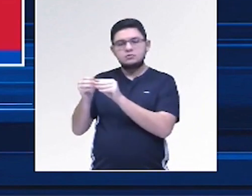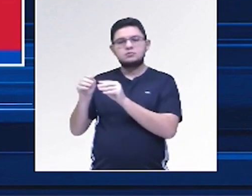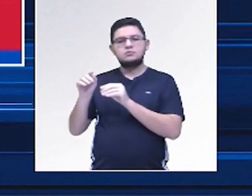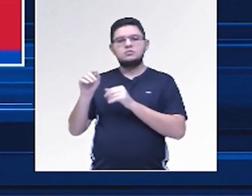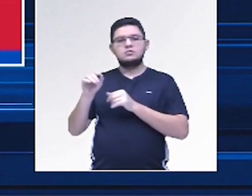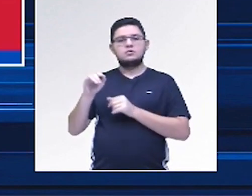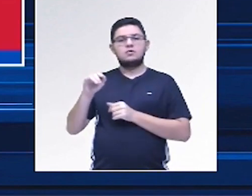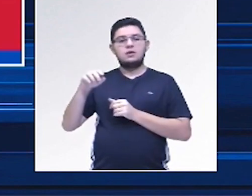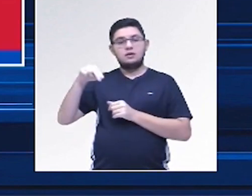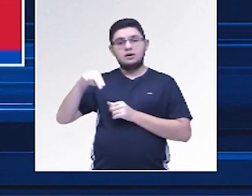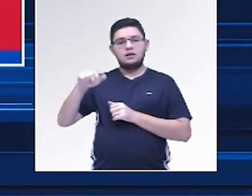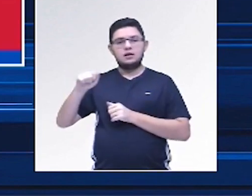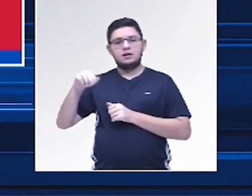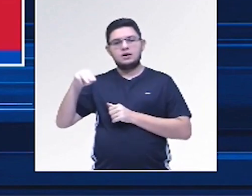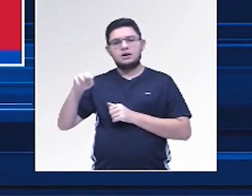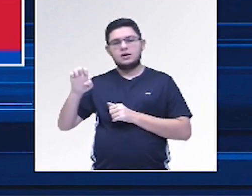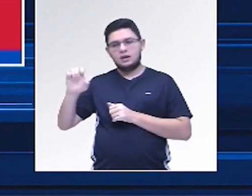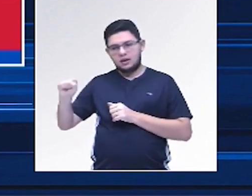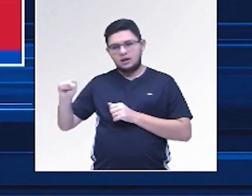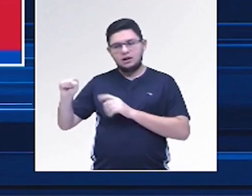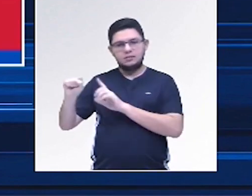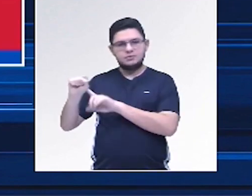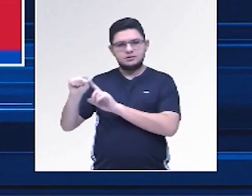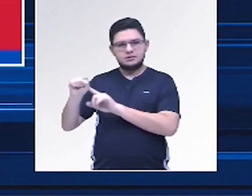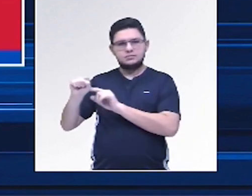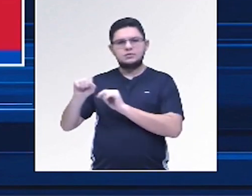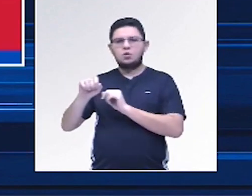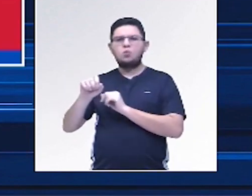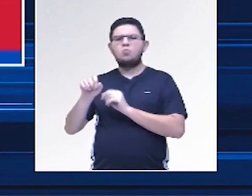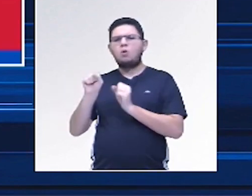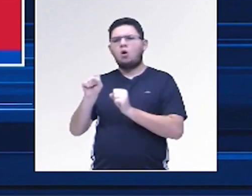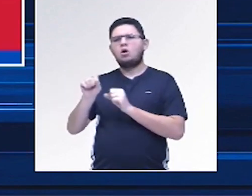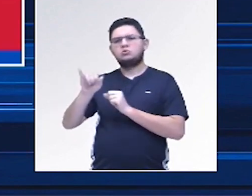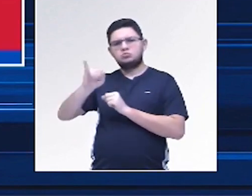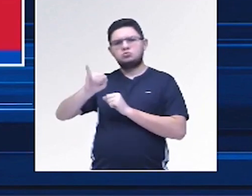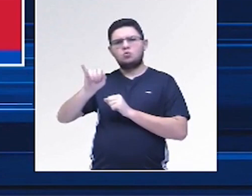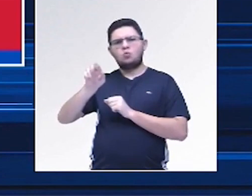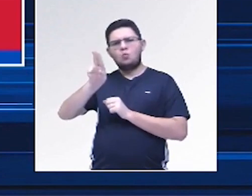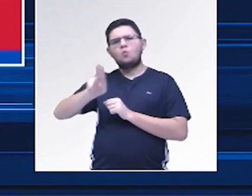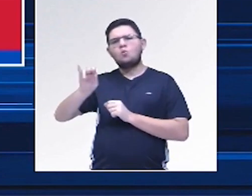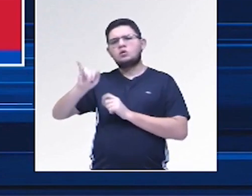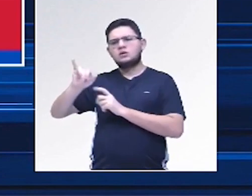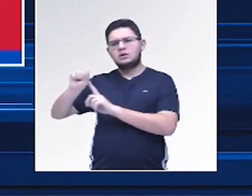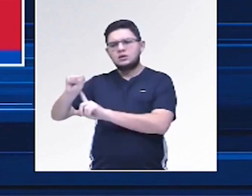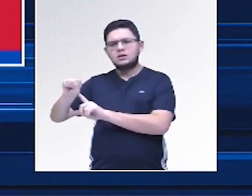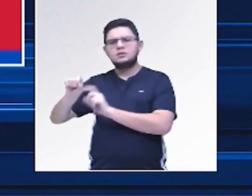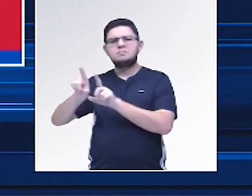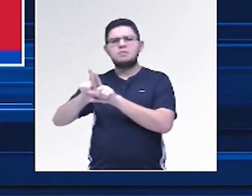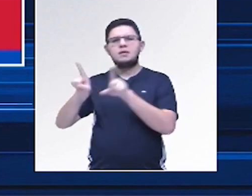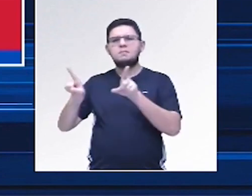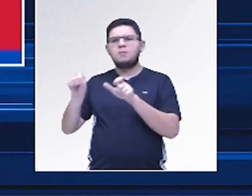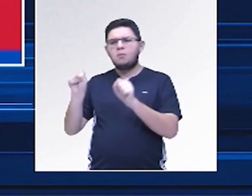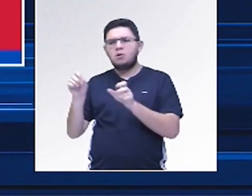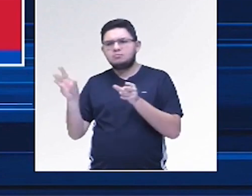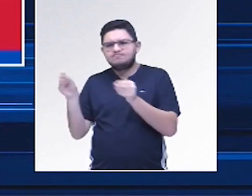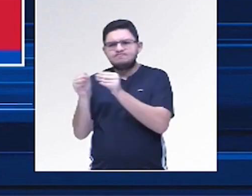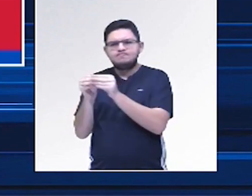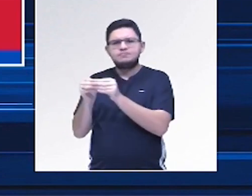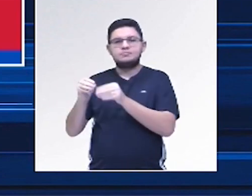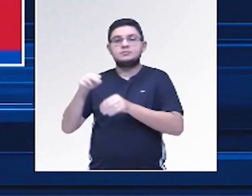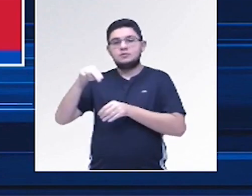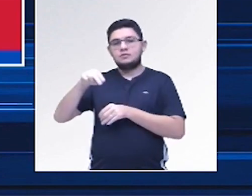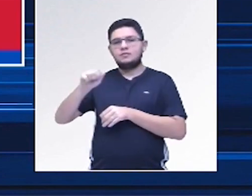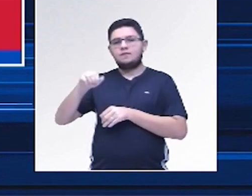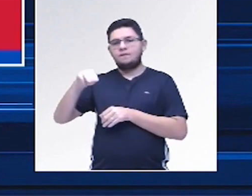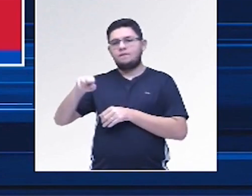forma normal também. My name is Sammy. Mas é a forma mais usual que a gente utiliza, não é? No dia